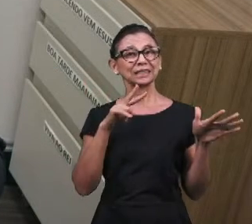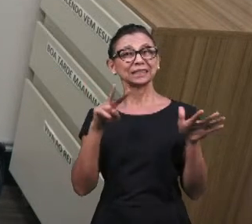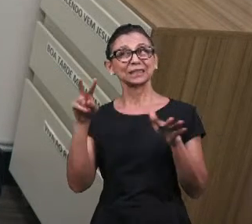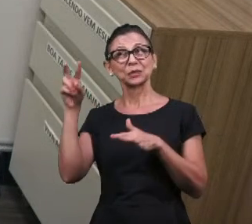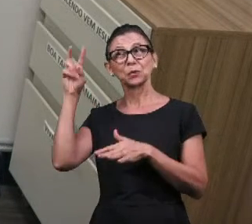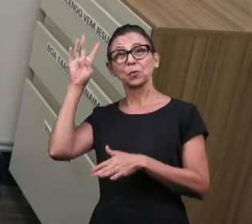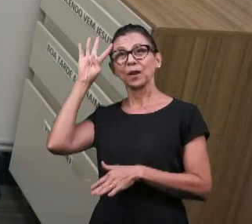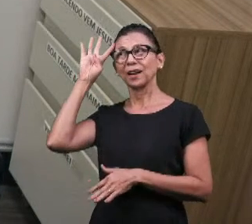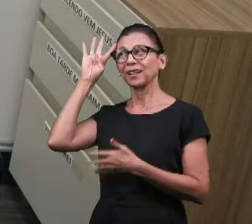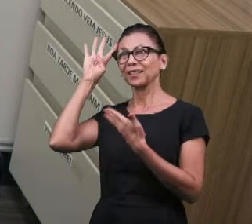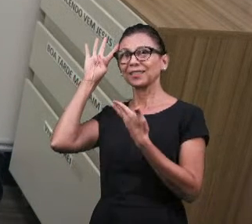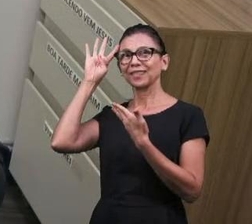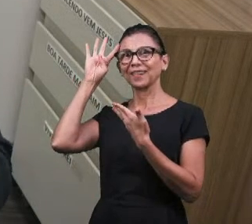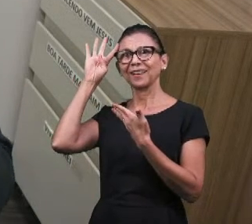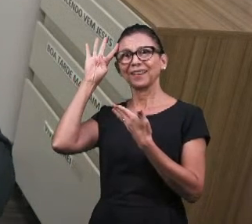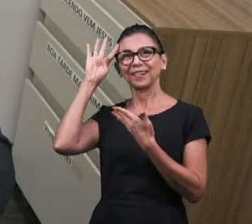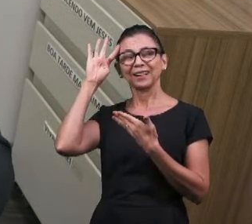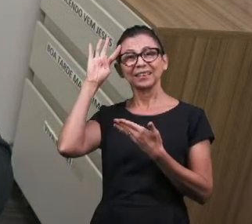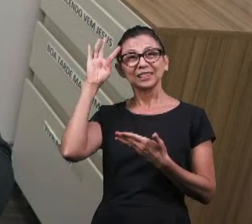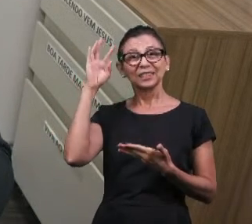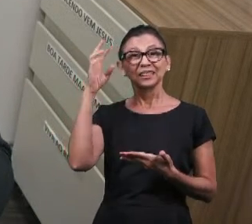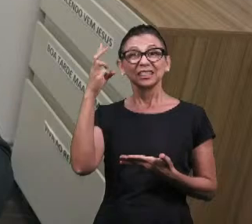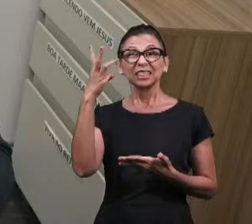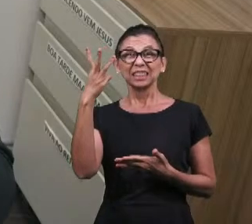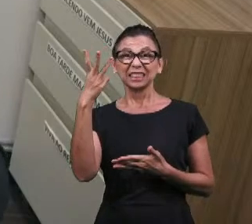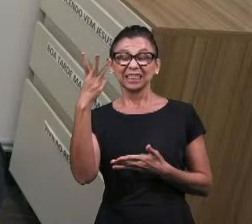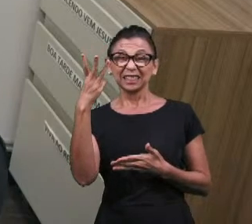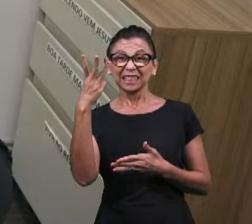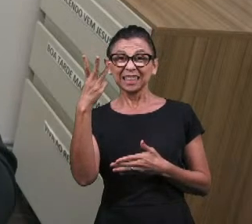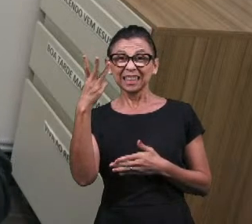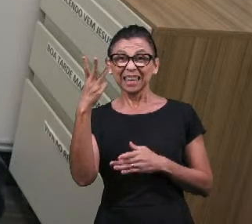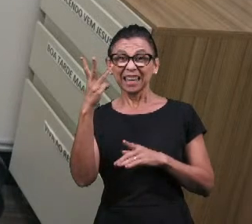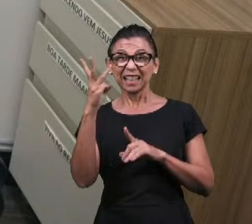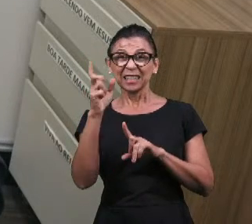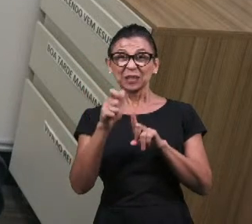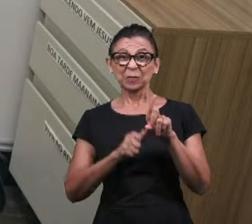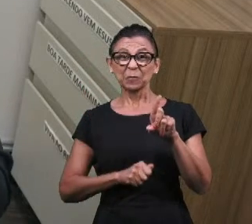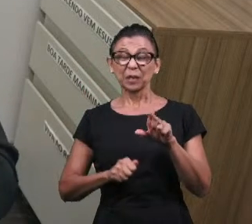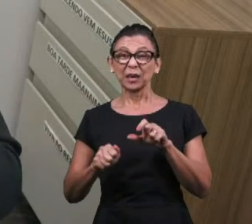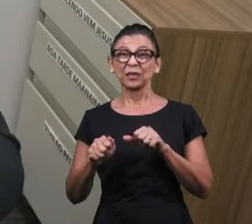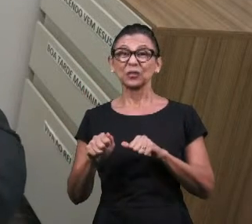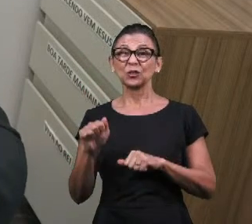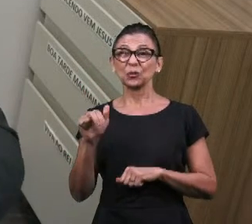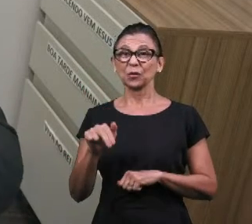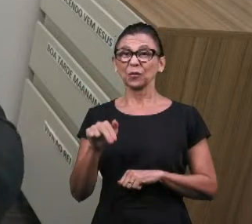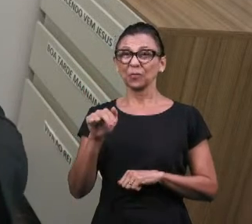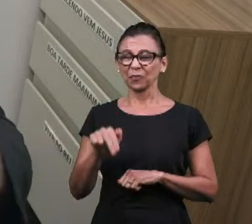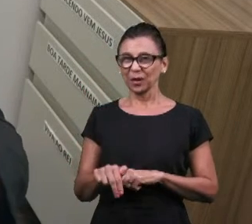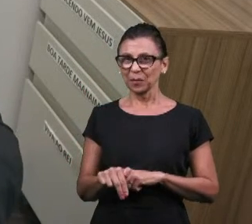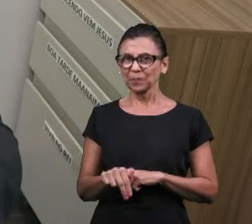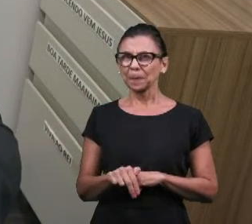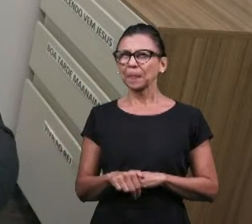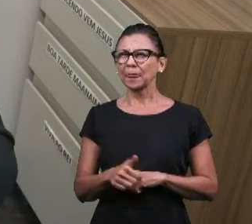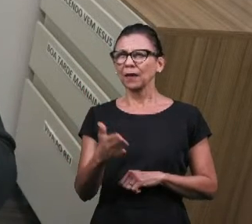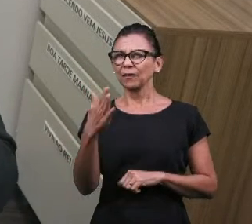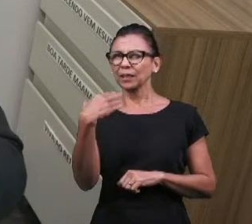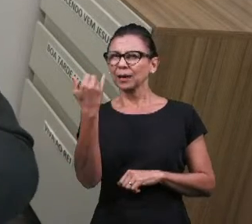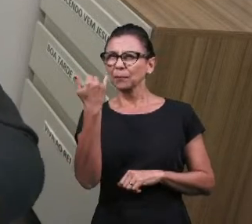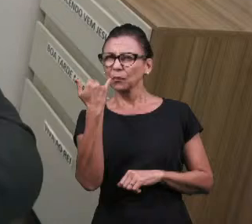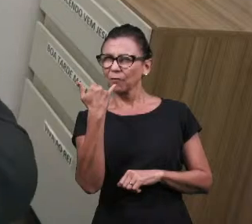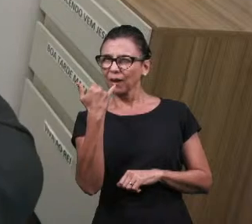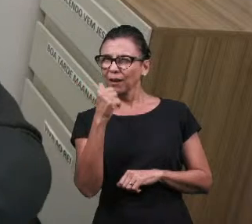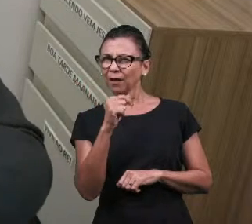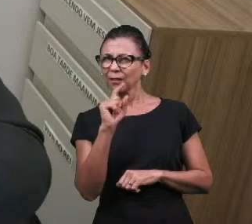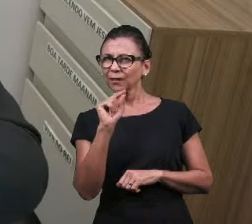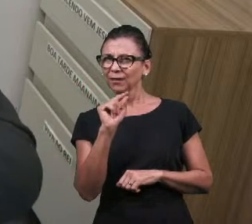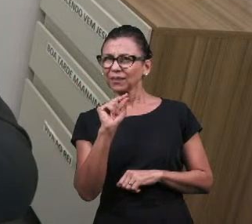de novembro de 2021, pós-feriado. Me conta aí como é que foi o seu feriado, como é que foi o final de semana,